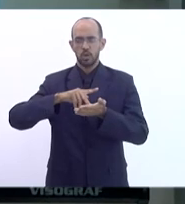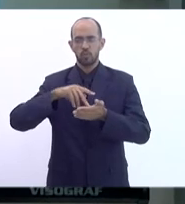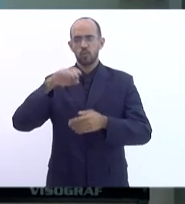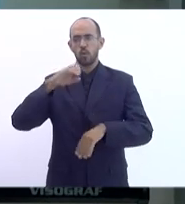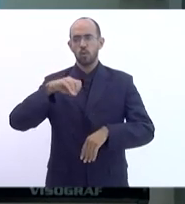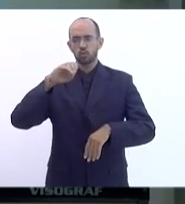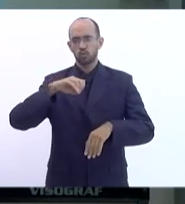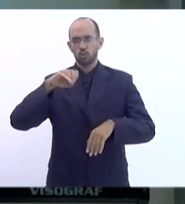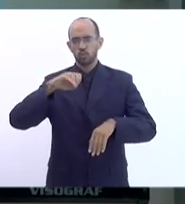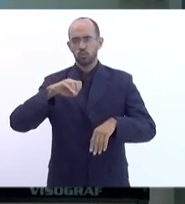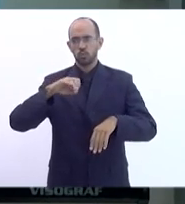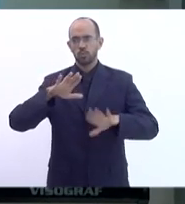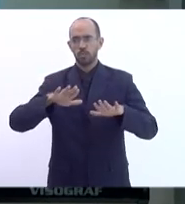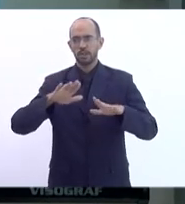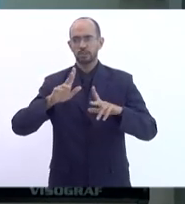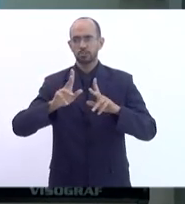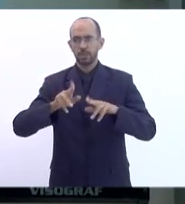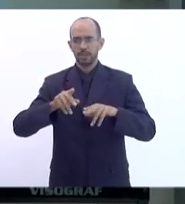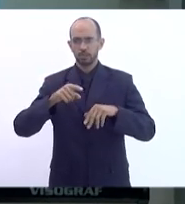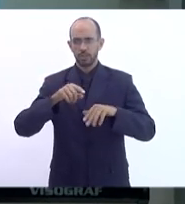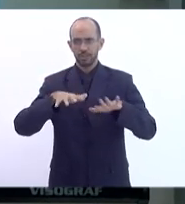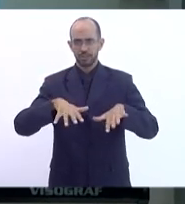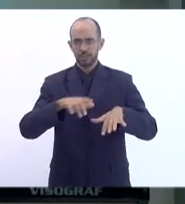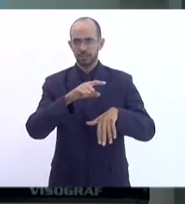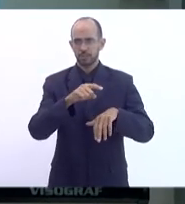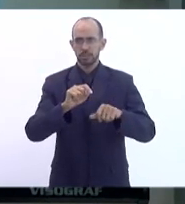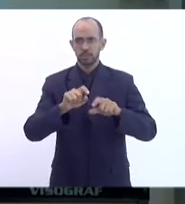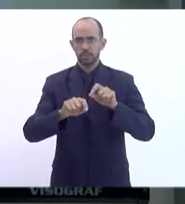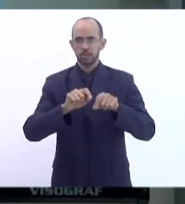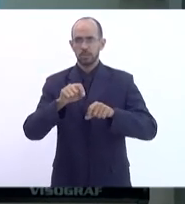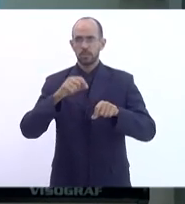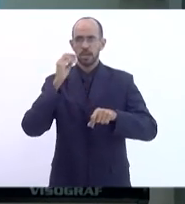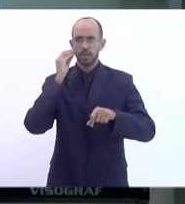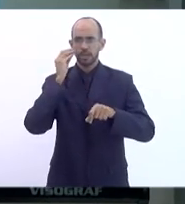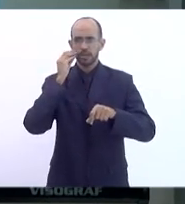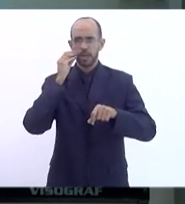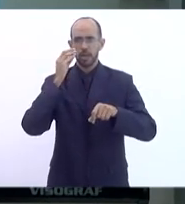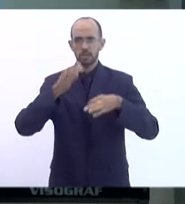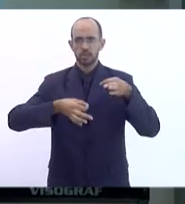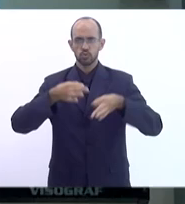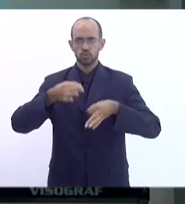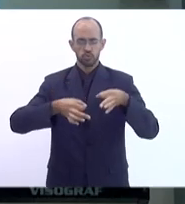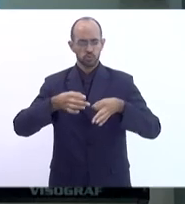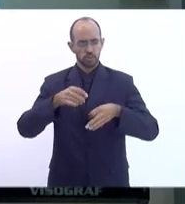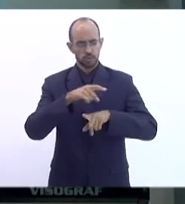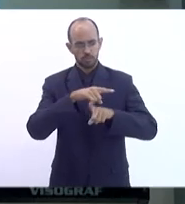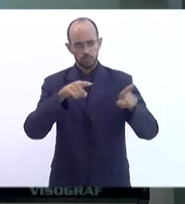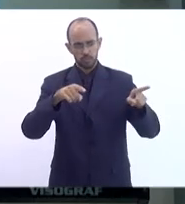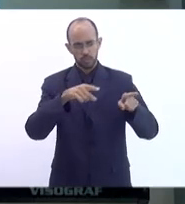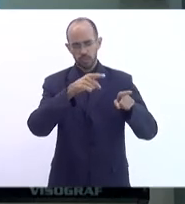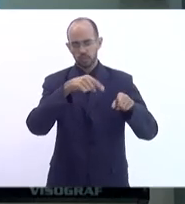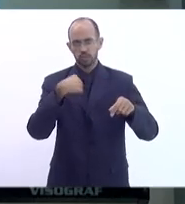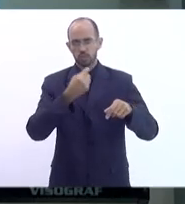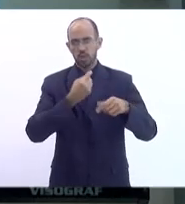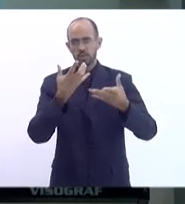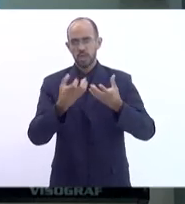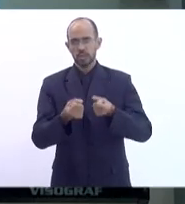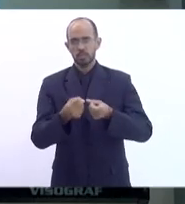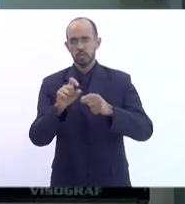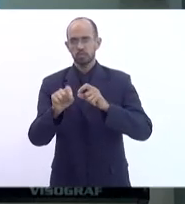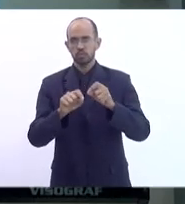em outubro mas mesmo assim Alisson para tentar fazer o máximo de justiça para vocês nós recebemos de